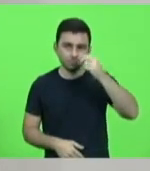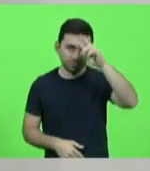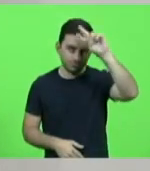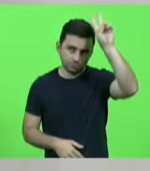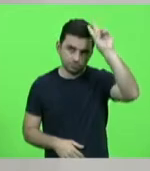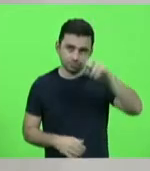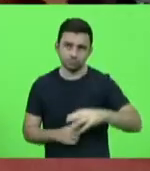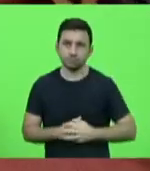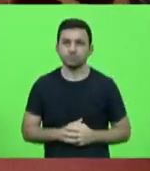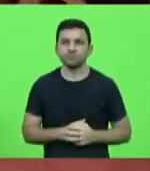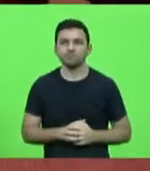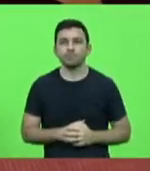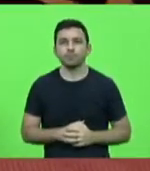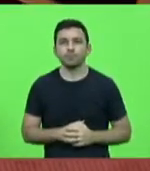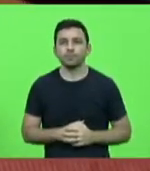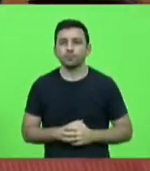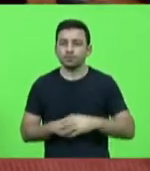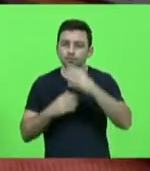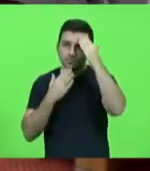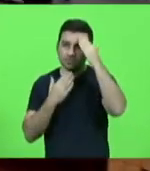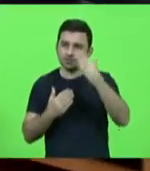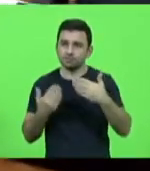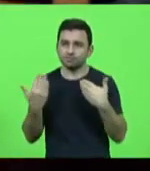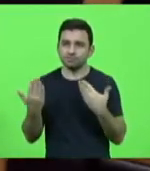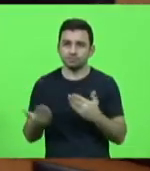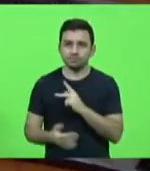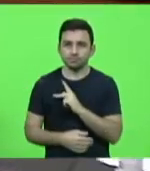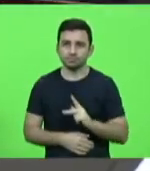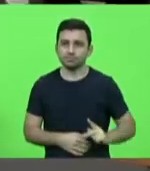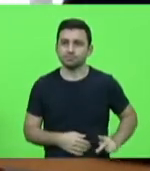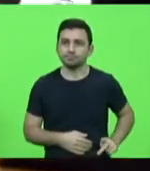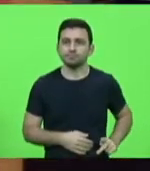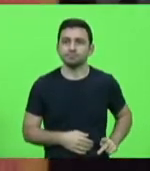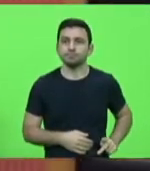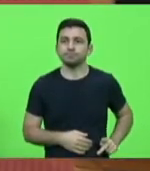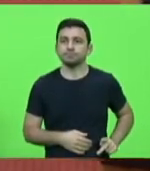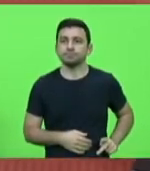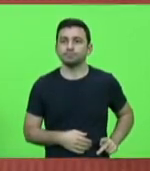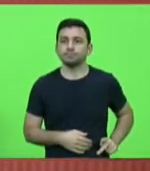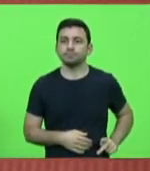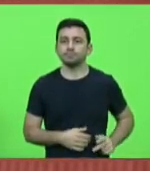Caropreso. Muito obrigado, senhor presidente.